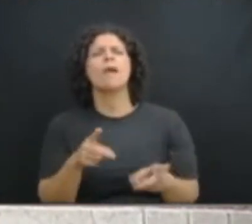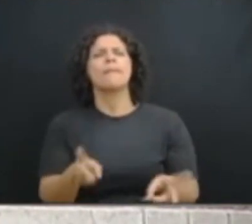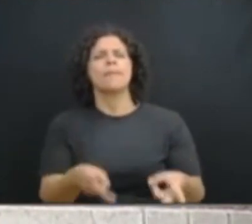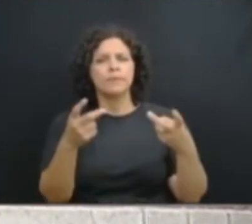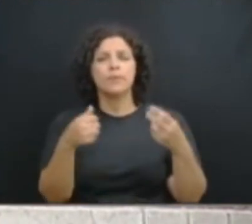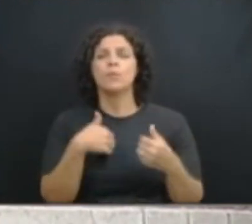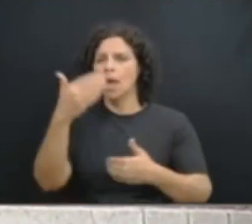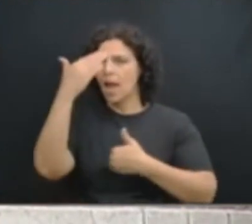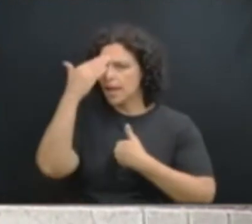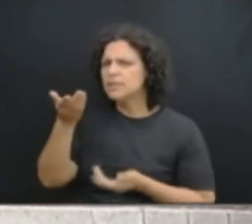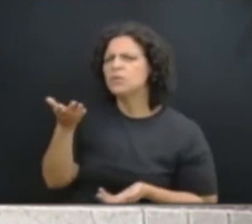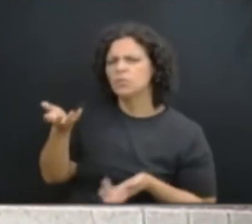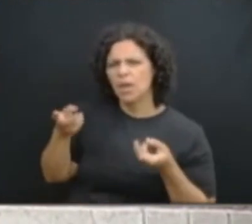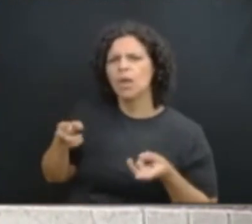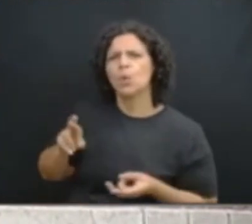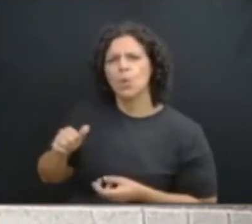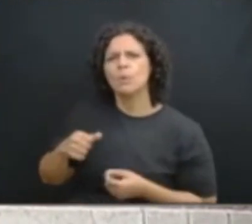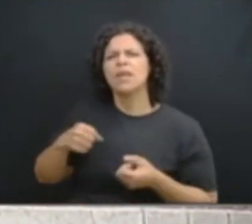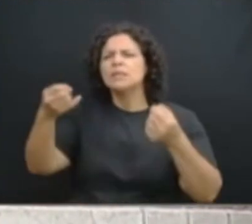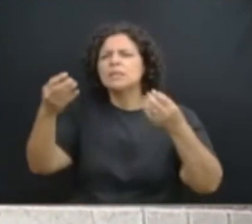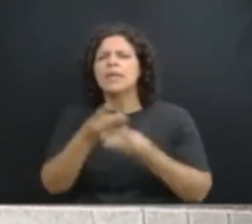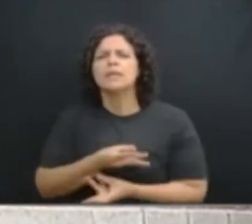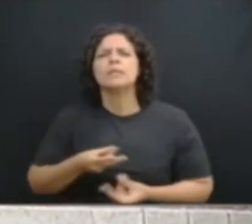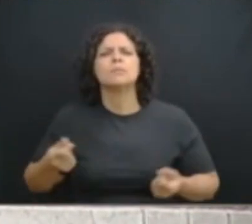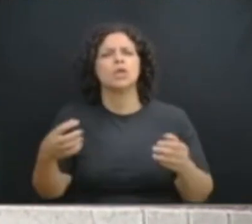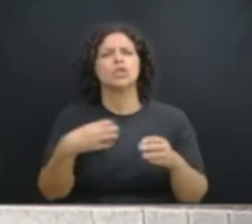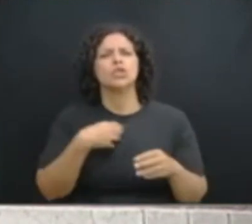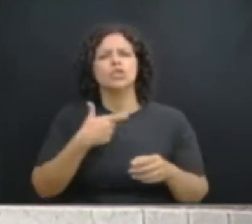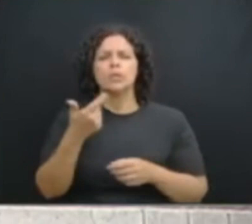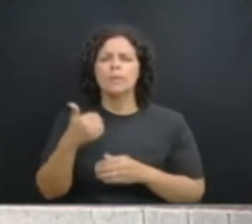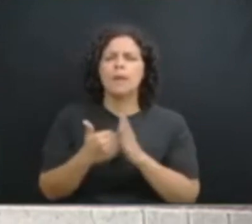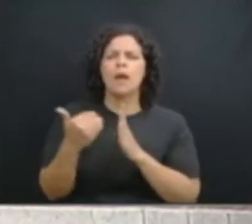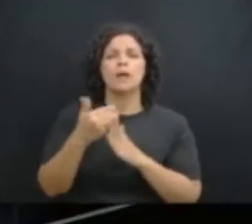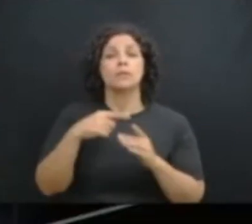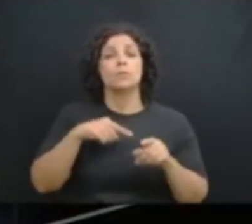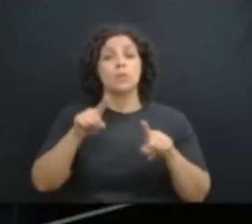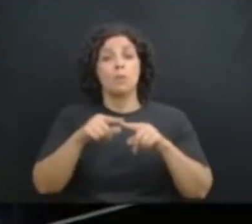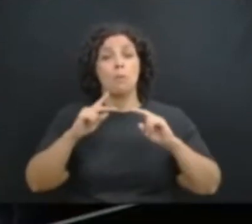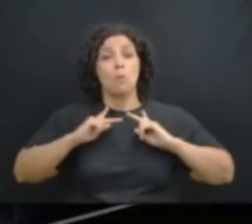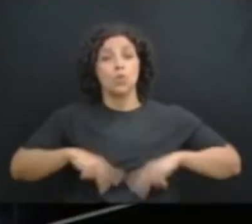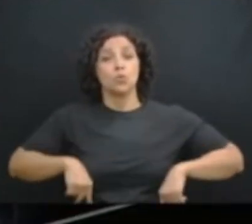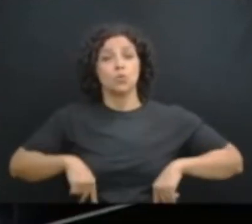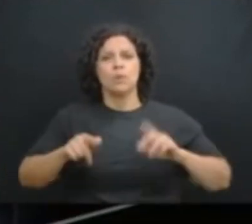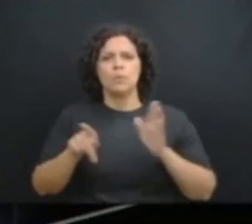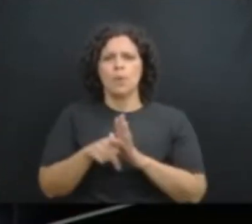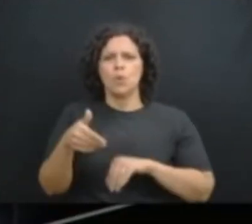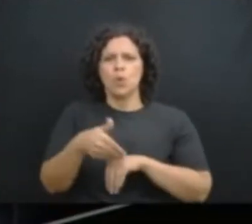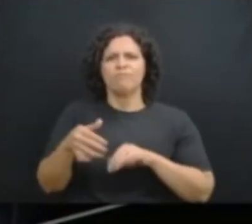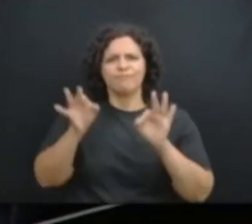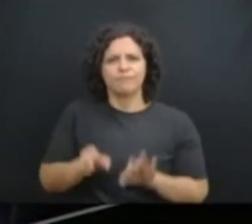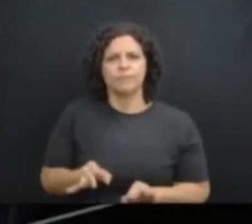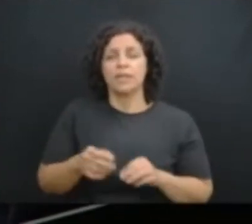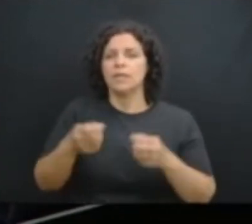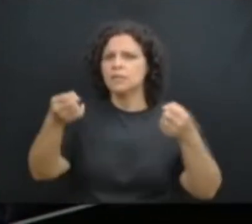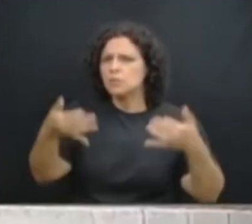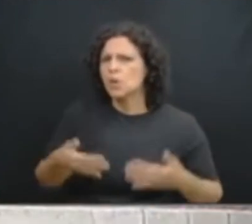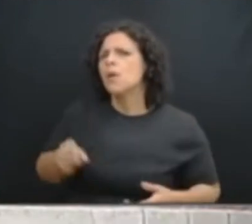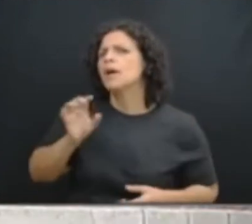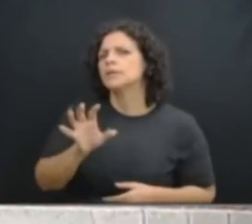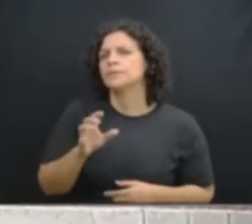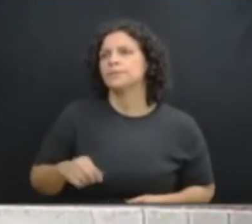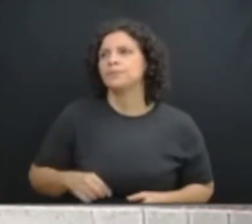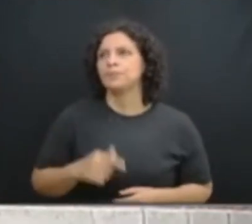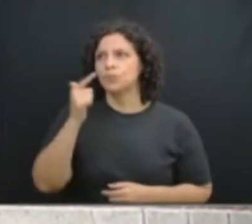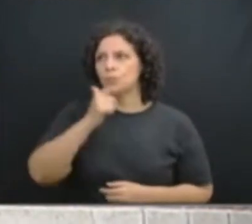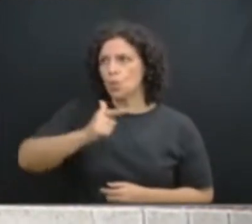eu quero agradecê-lo pela aula de sensibilidade e, mais do que isso, por postura de estadista. Falou assim, o deputado